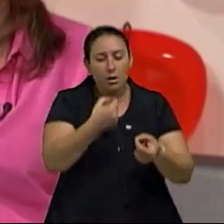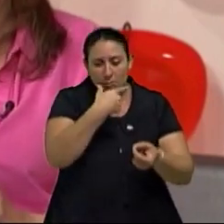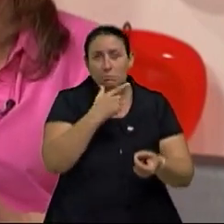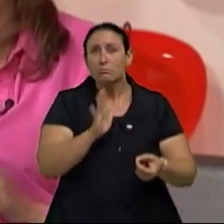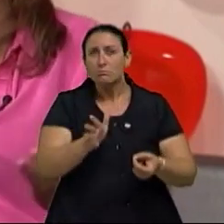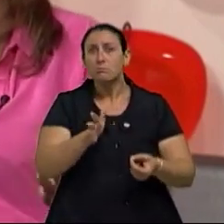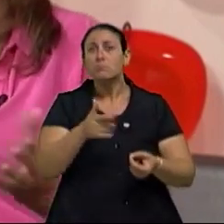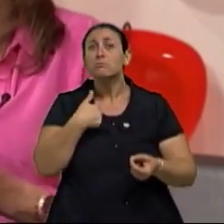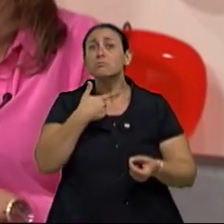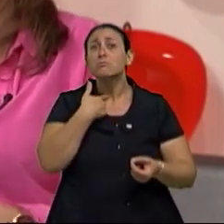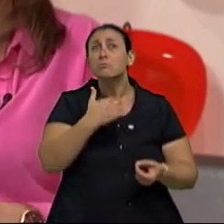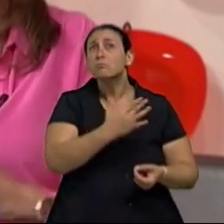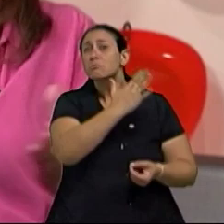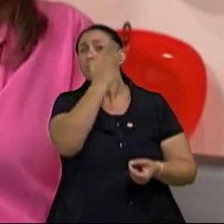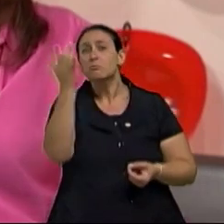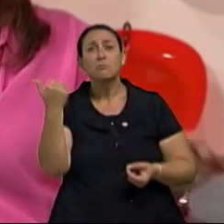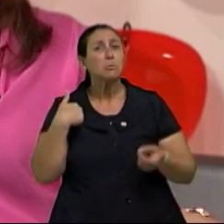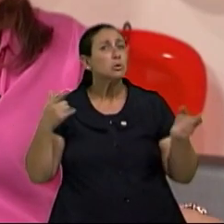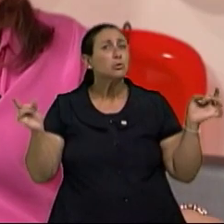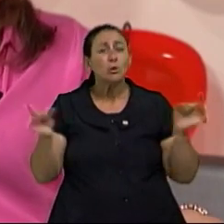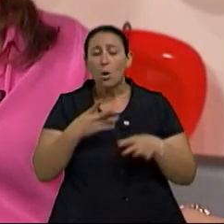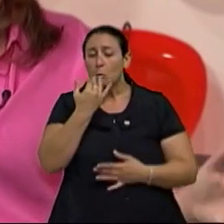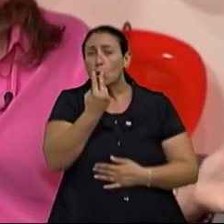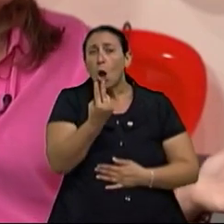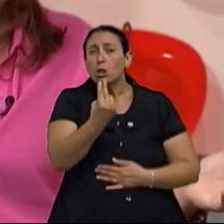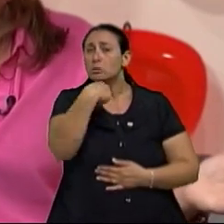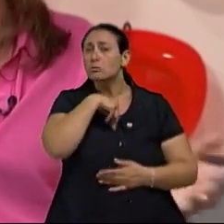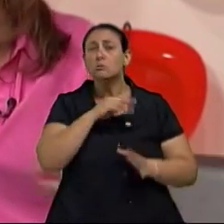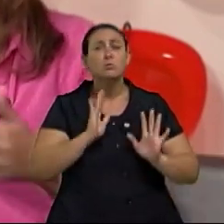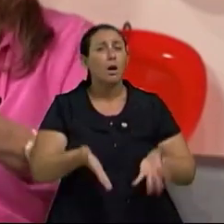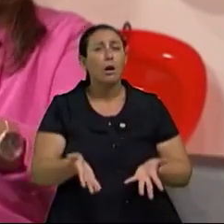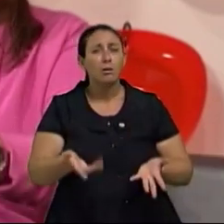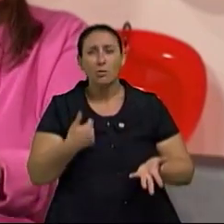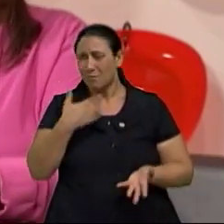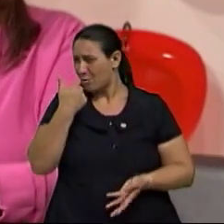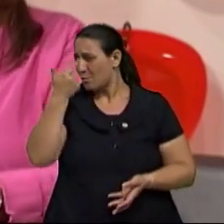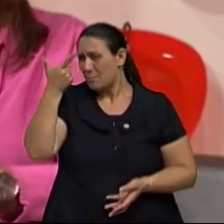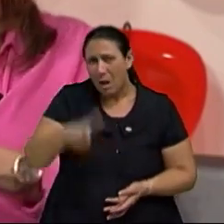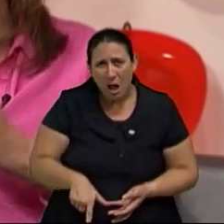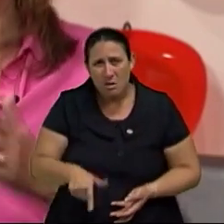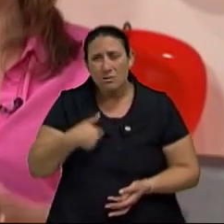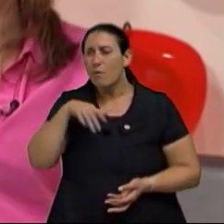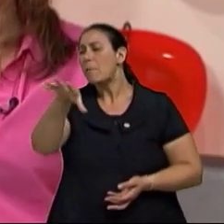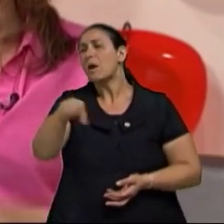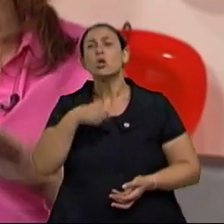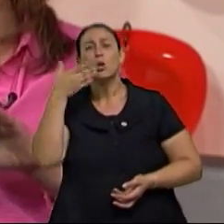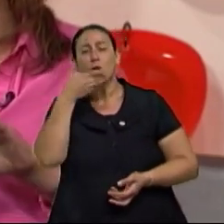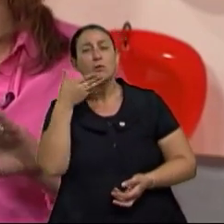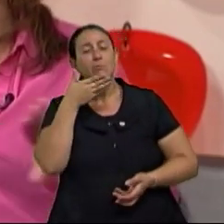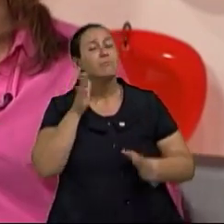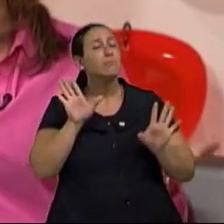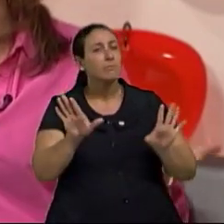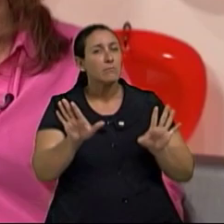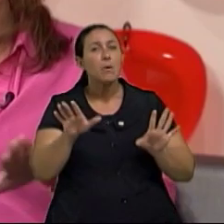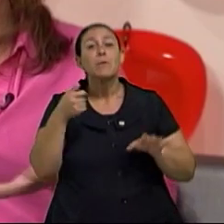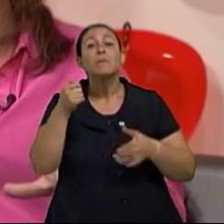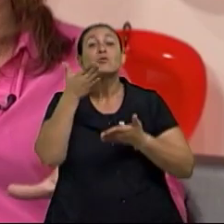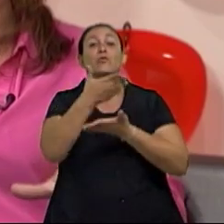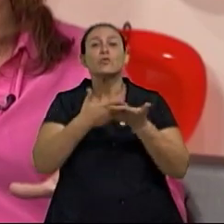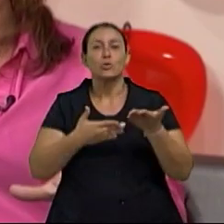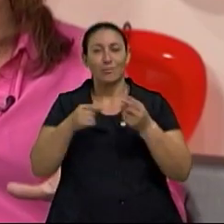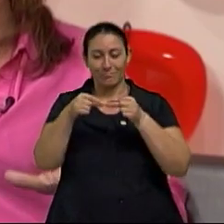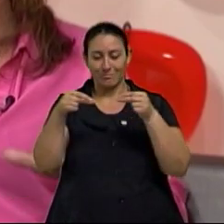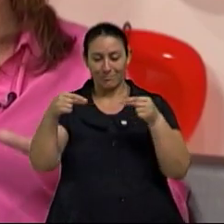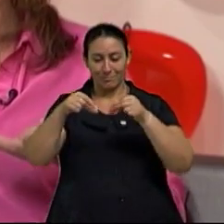outro docinho. E aí, já comi minha cota do dia, vou fazer besteira e vou comer um outro doce e tudo. Falei, vamos dividir em